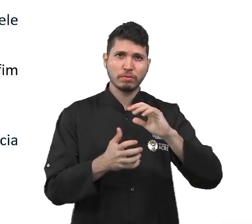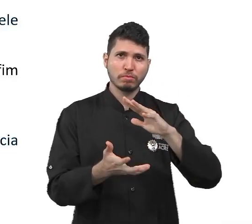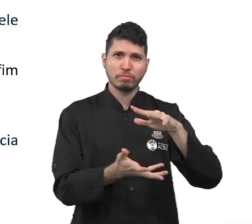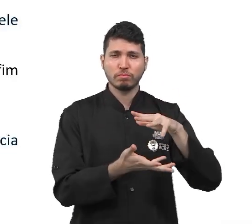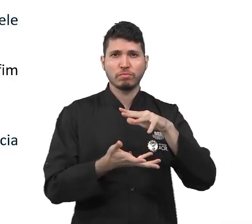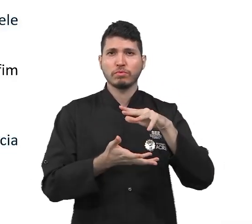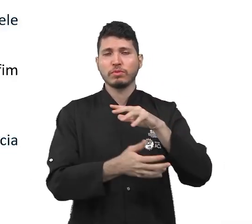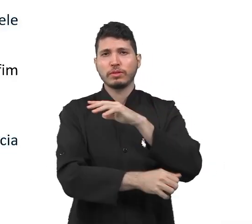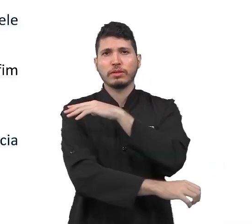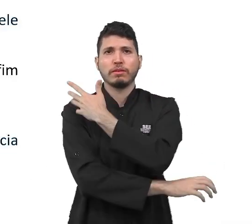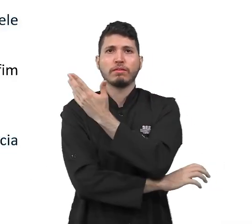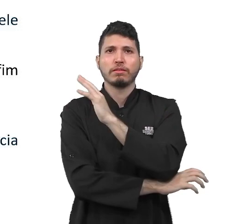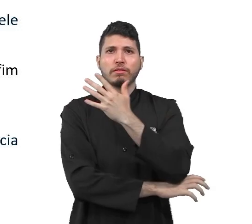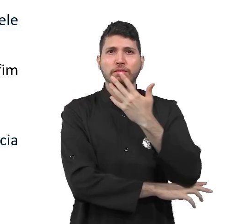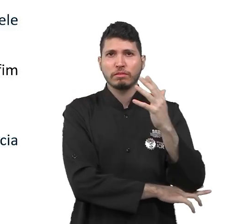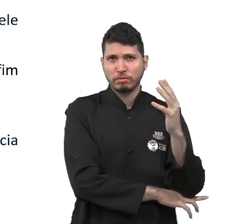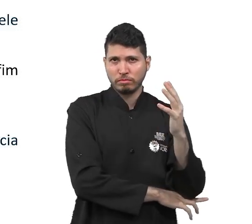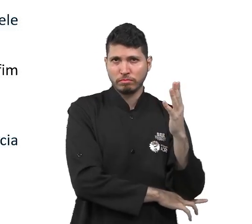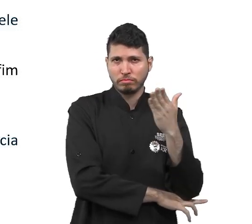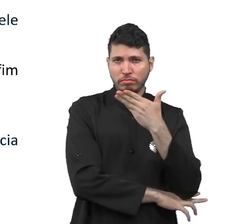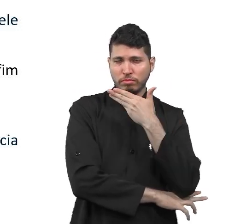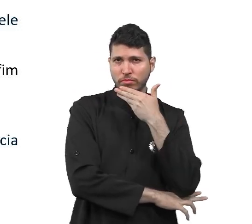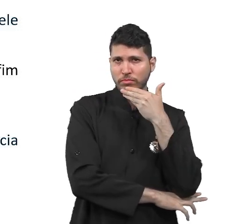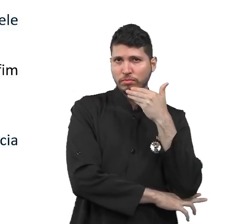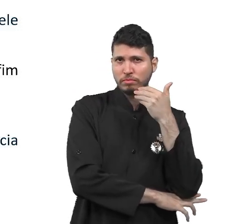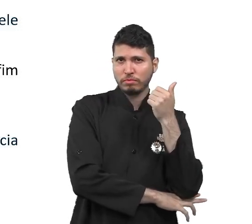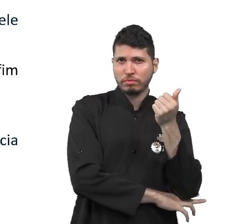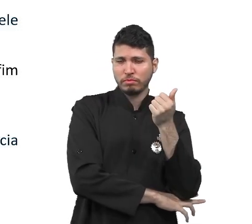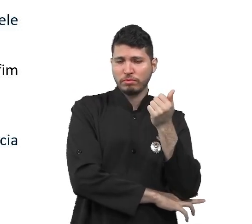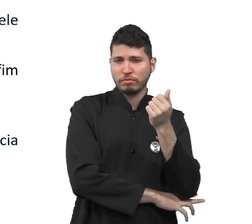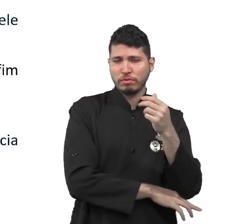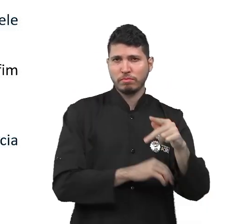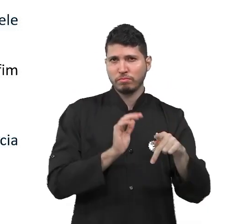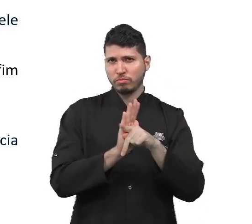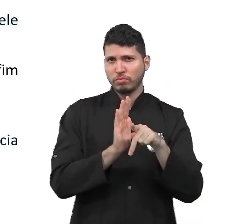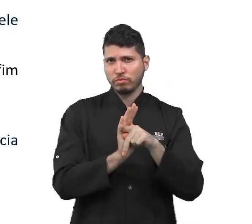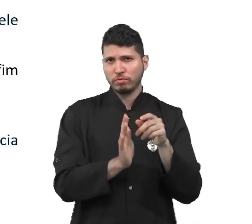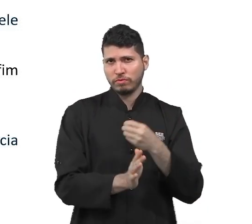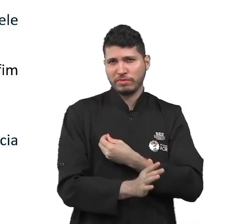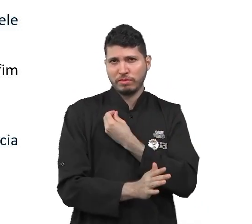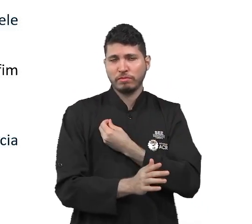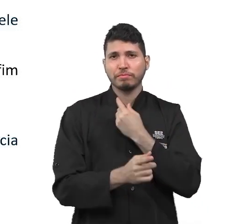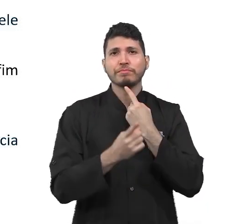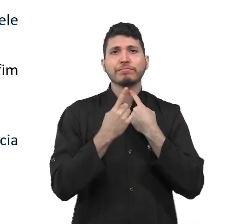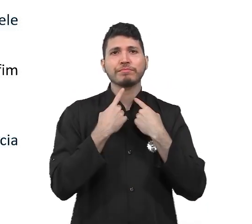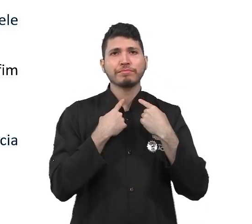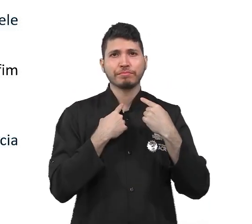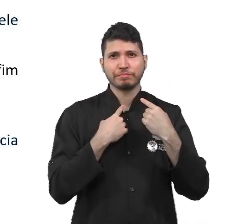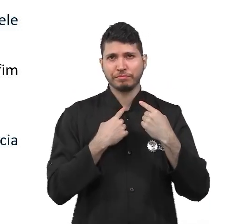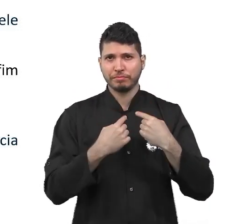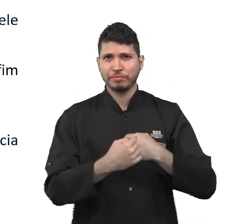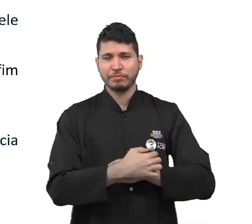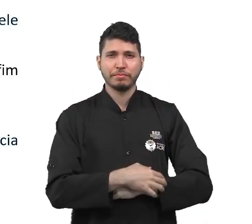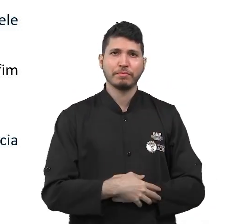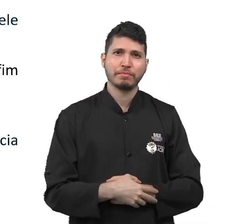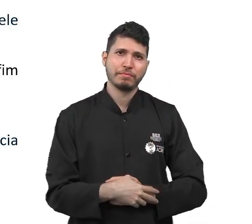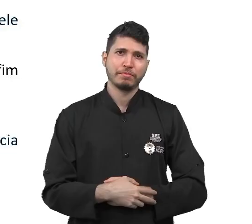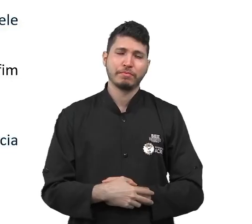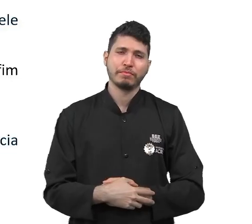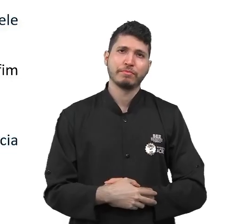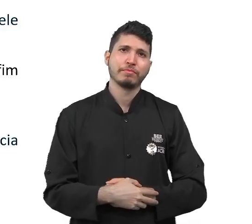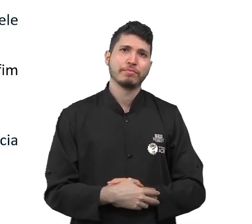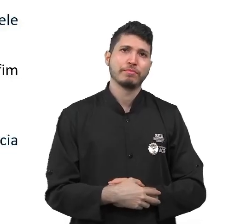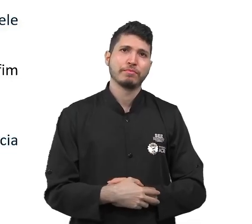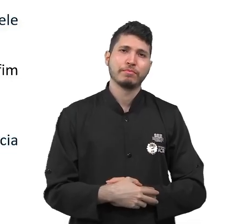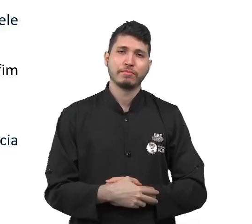natureza, a fim de satisfazer suas necessidades e vontades. Isso inclui